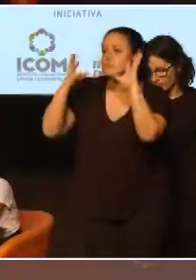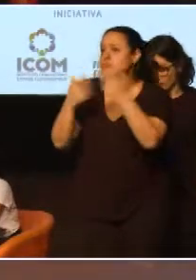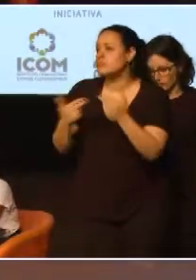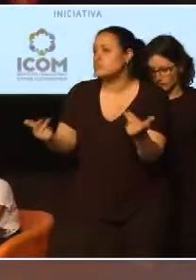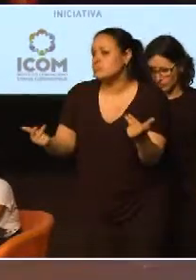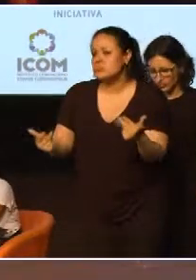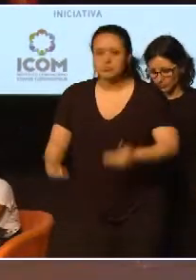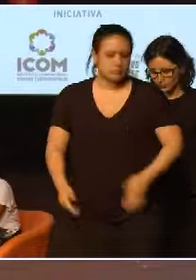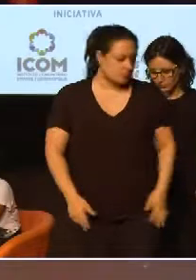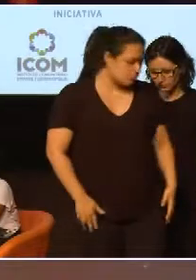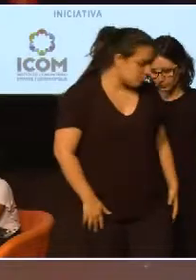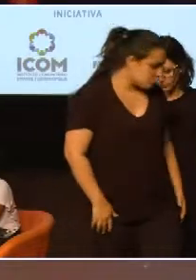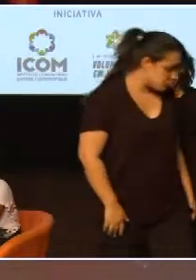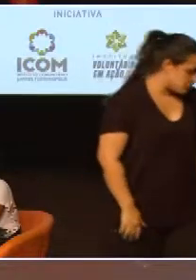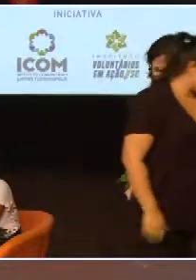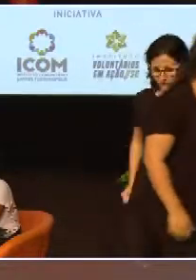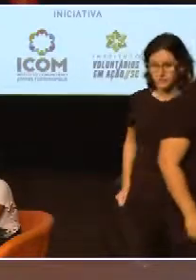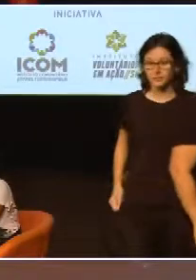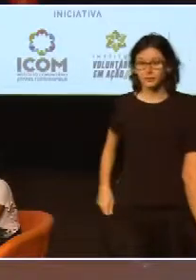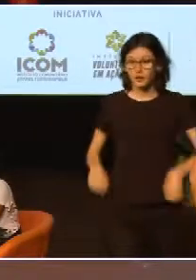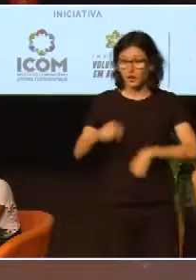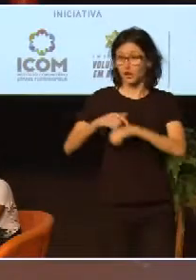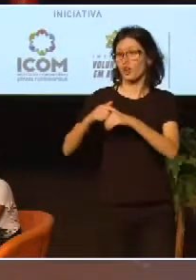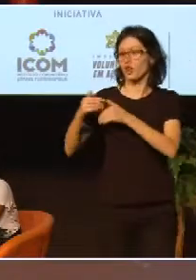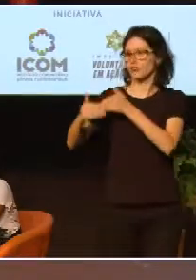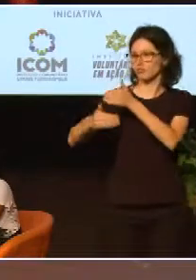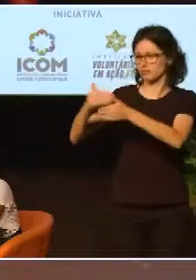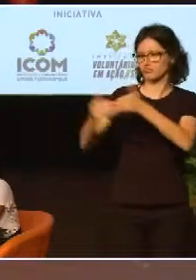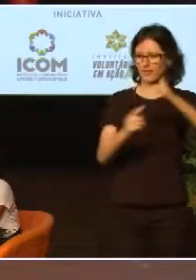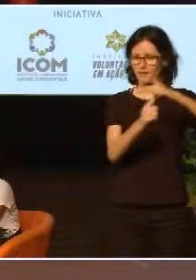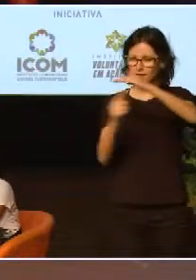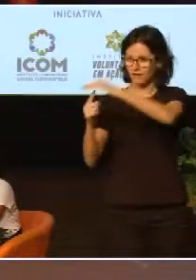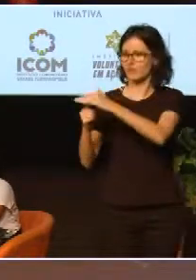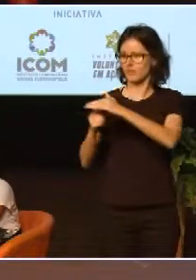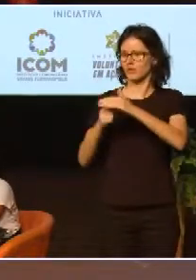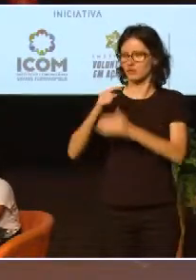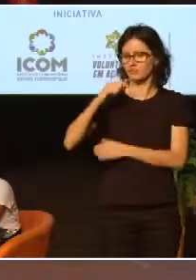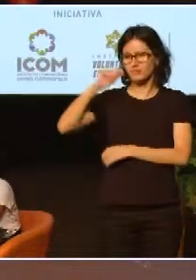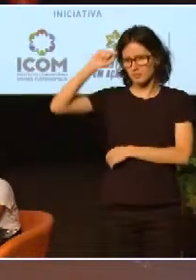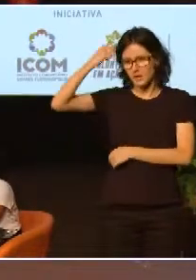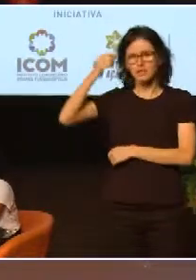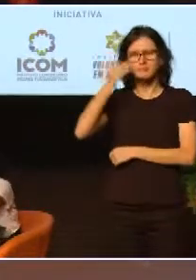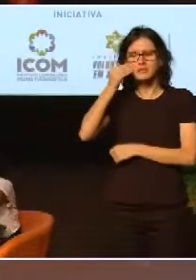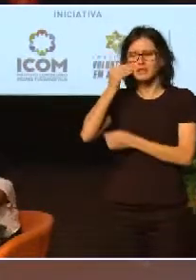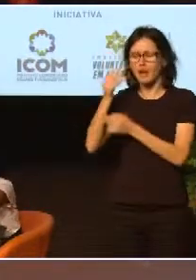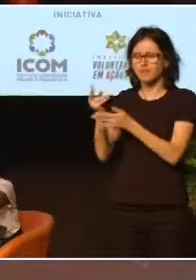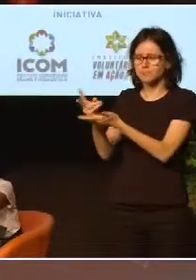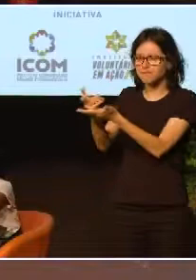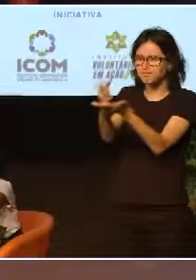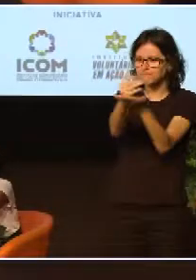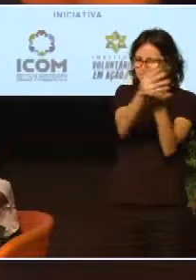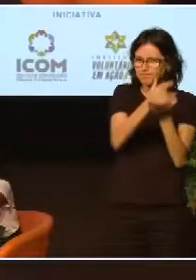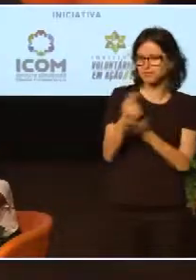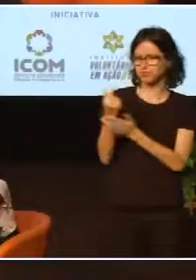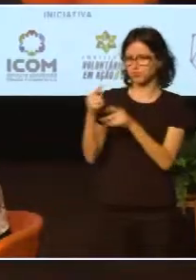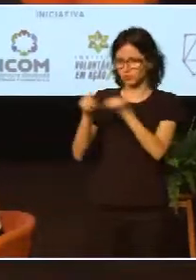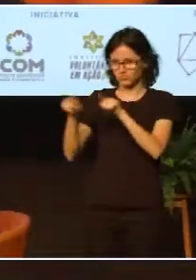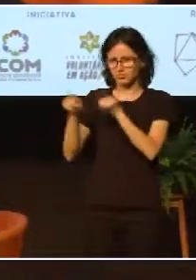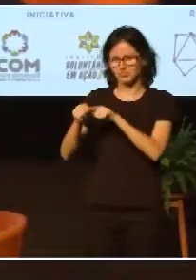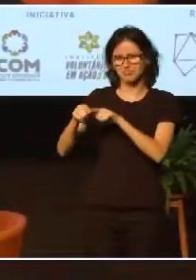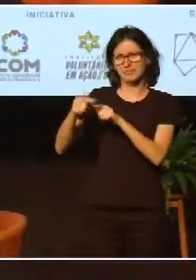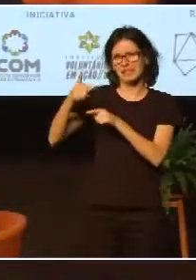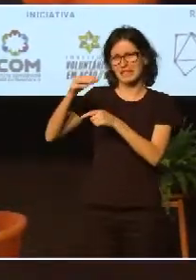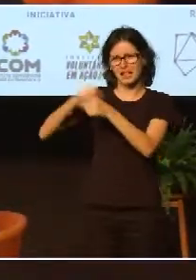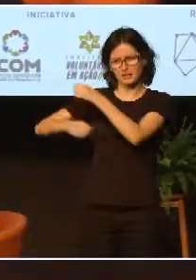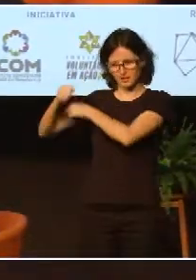da Feira Preta, quando eu ia fazer a negociação de captação de recurso, nos primeiros anos, assim, lá atrás, há mais de 10